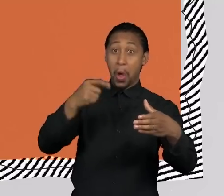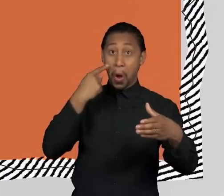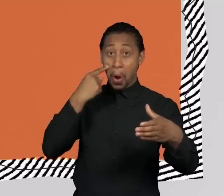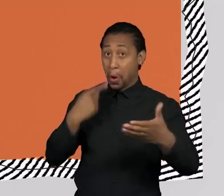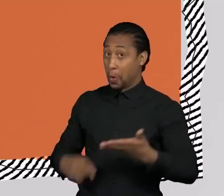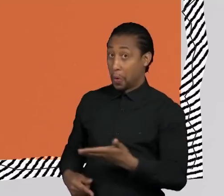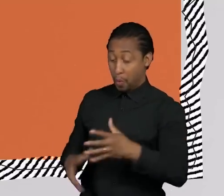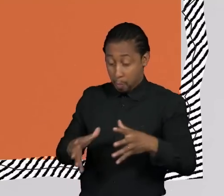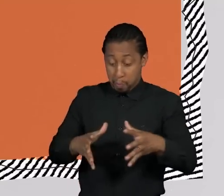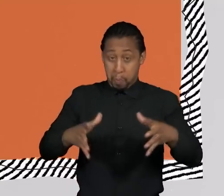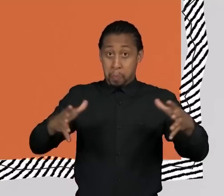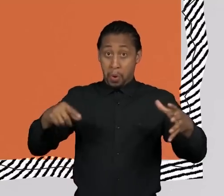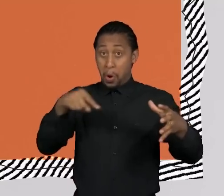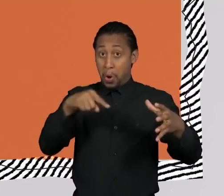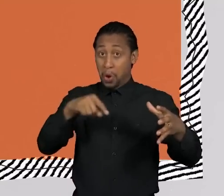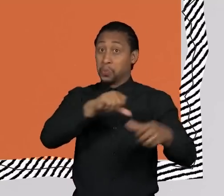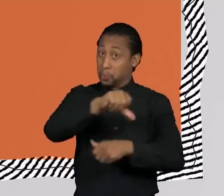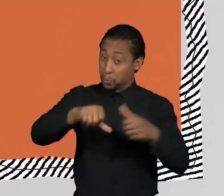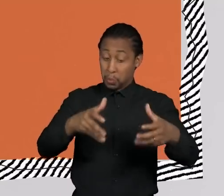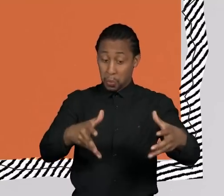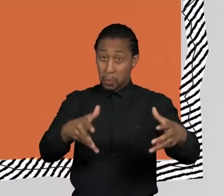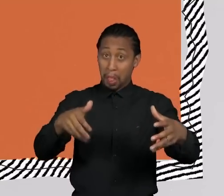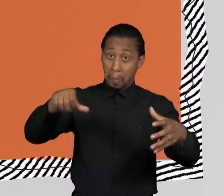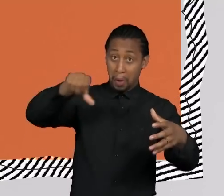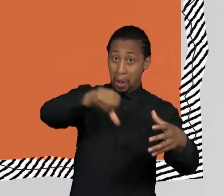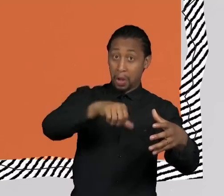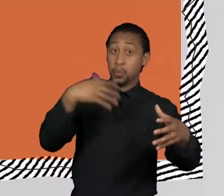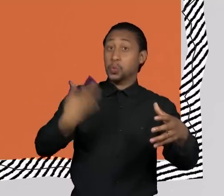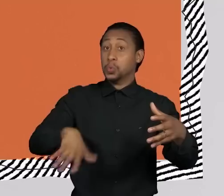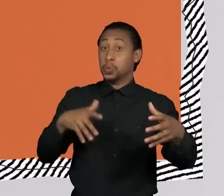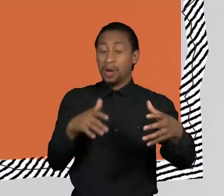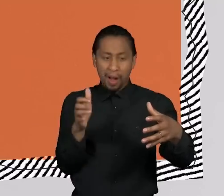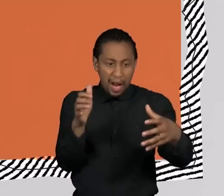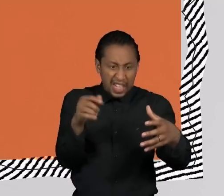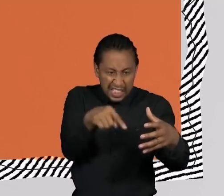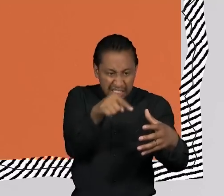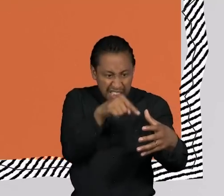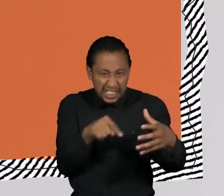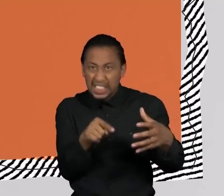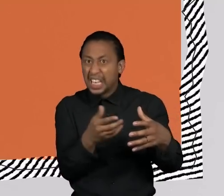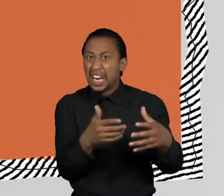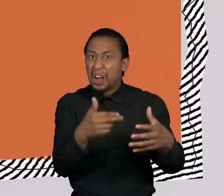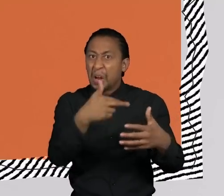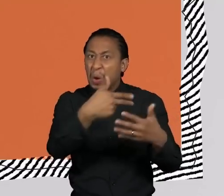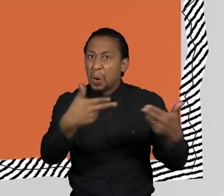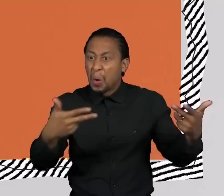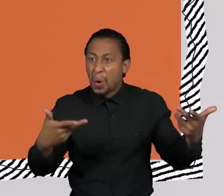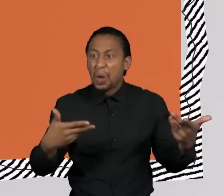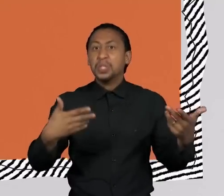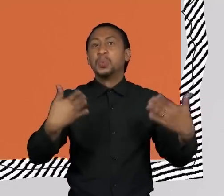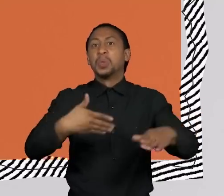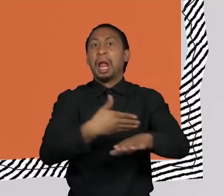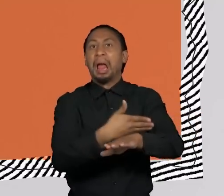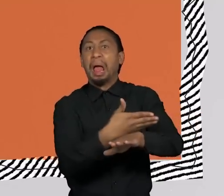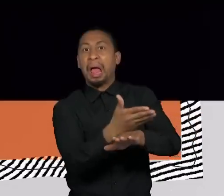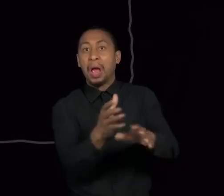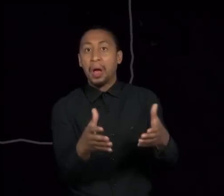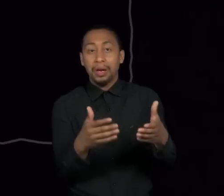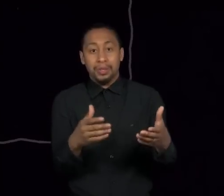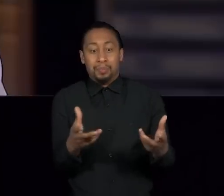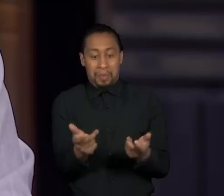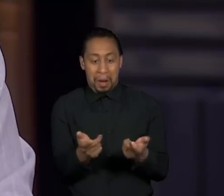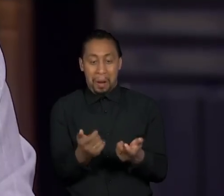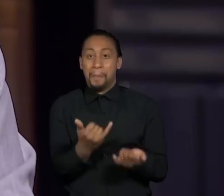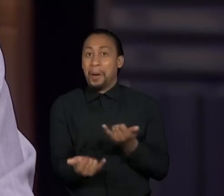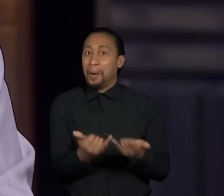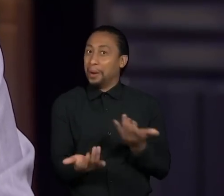viu? Houve o plot twist aqui. É muita coisa ao mesmo tempo na tela, essa porra parece um super contra do Super Nintendo.